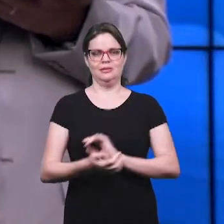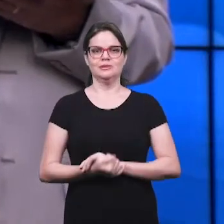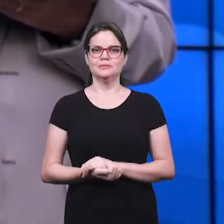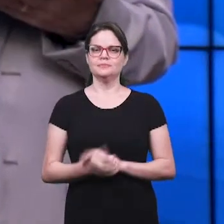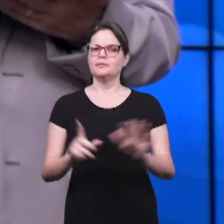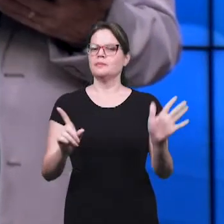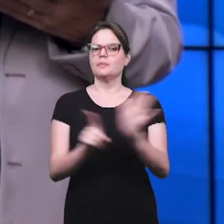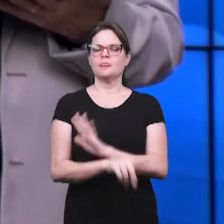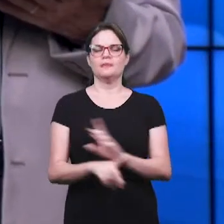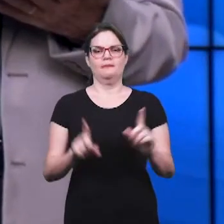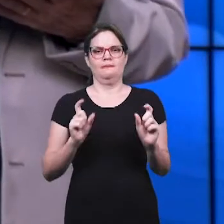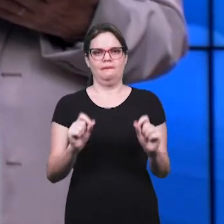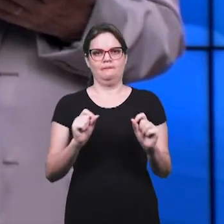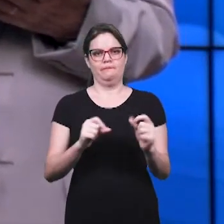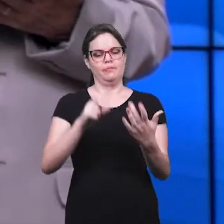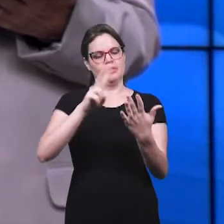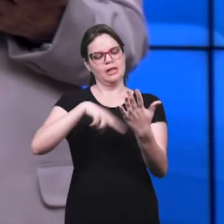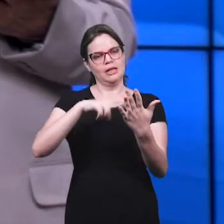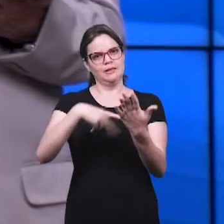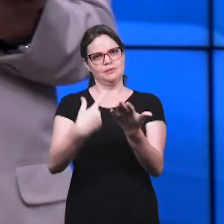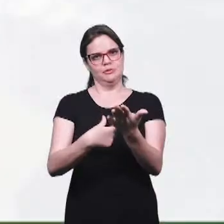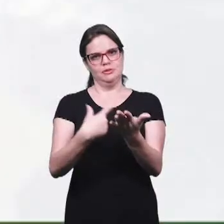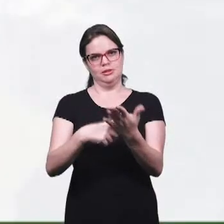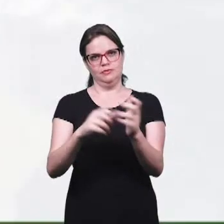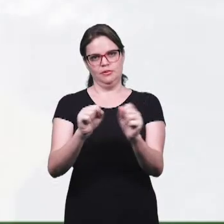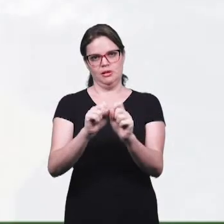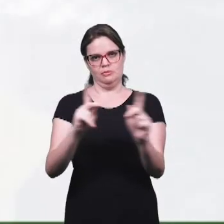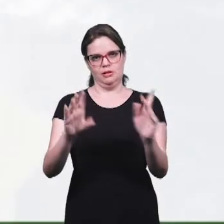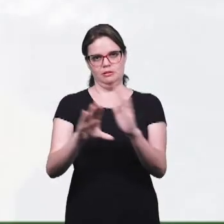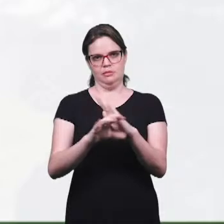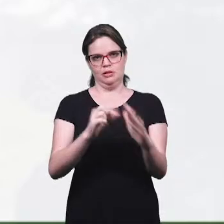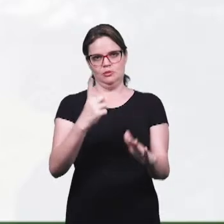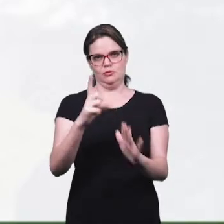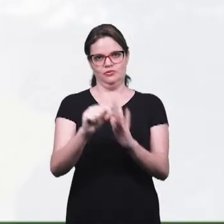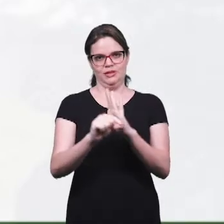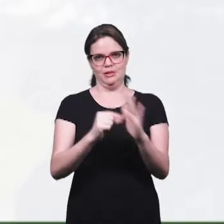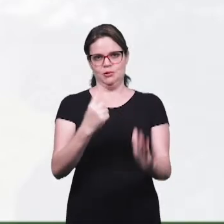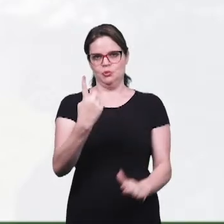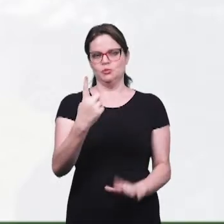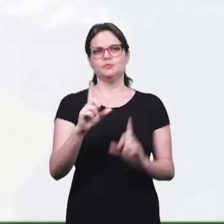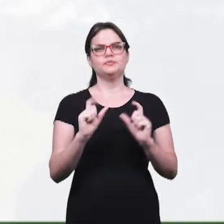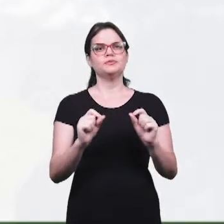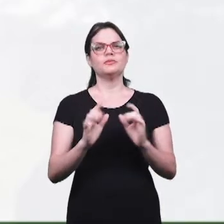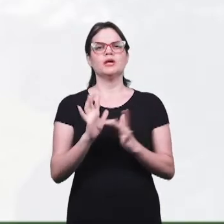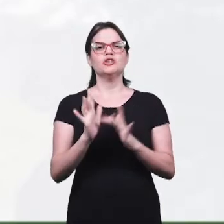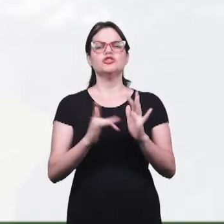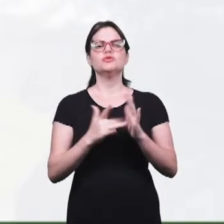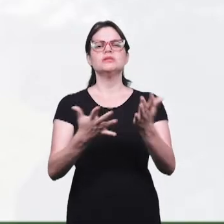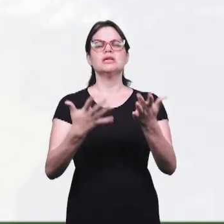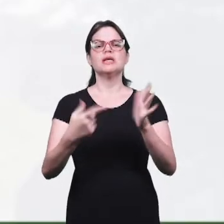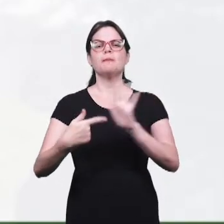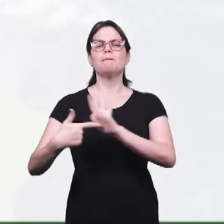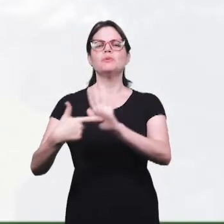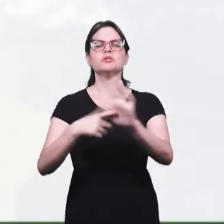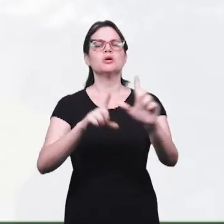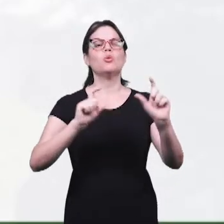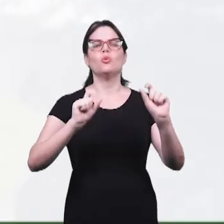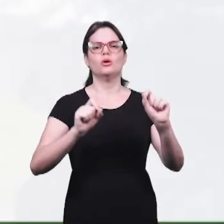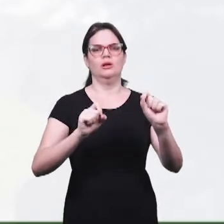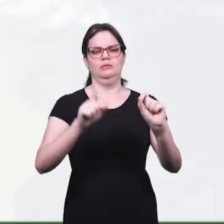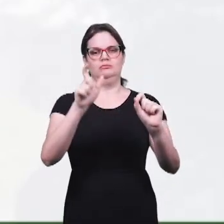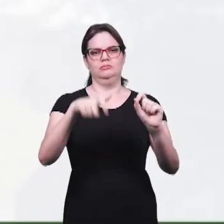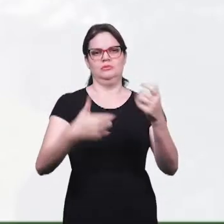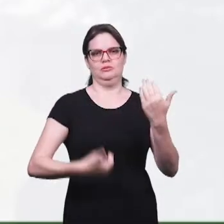E a pergunta é a seguinte: ao ler Apocalipse capítulo 1, verso 1, o que Jesus queria mostrar aos seus